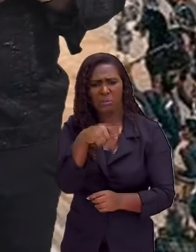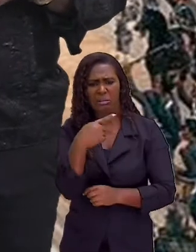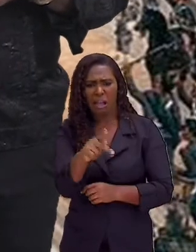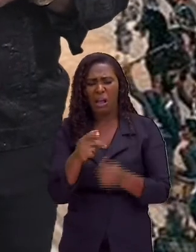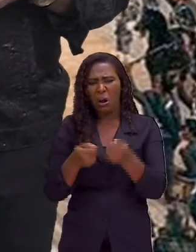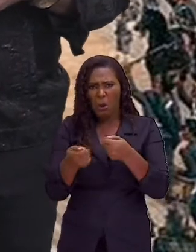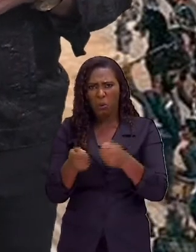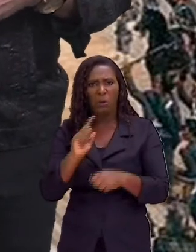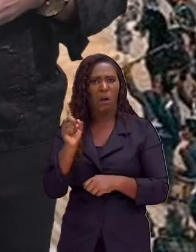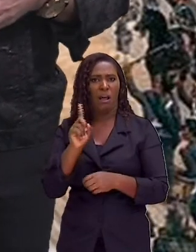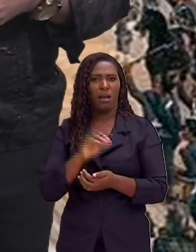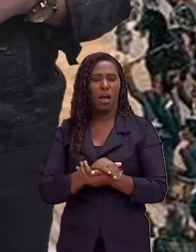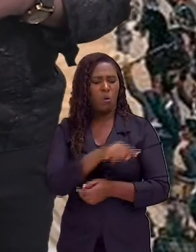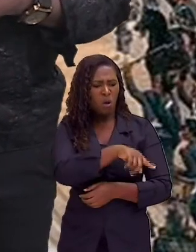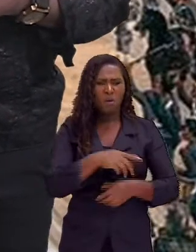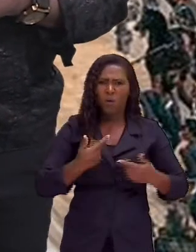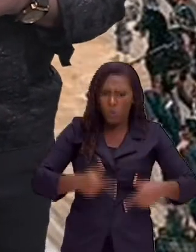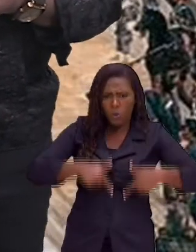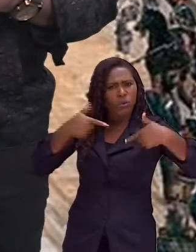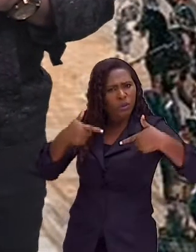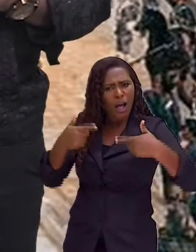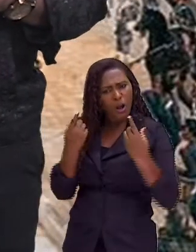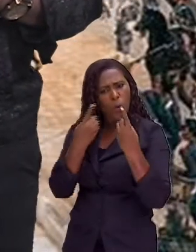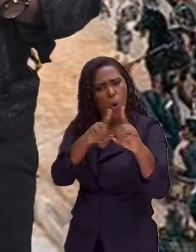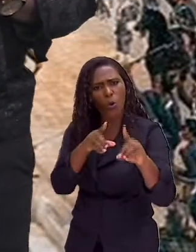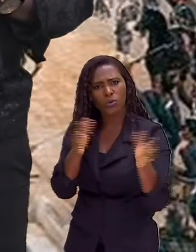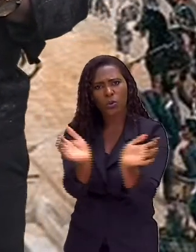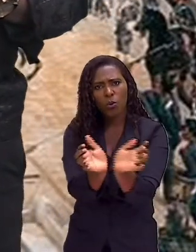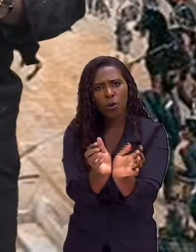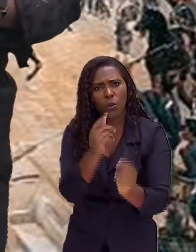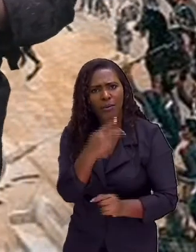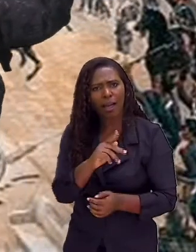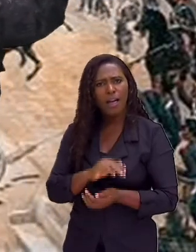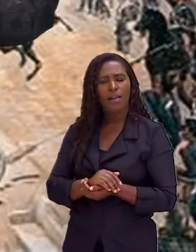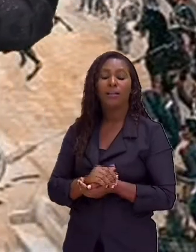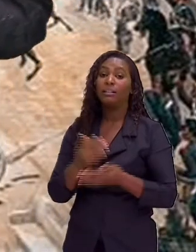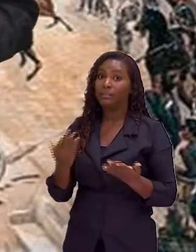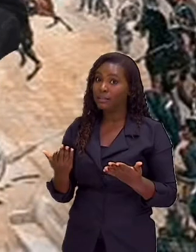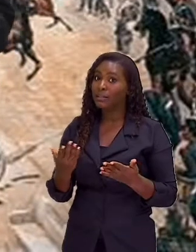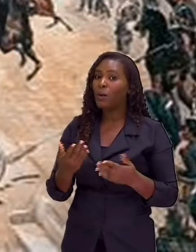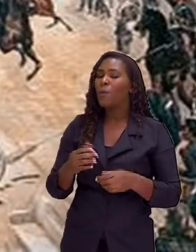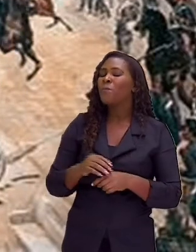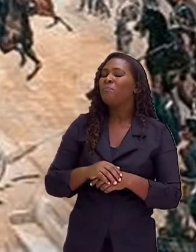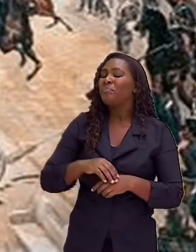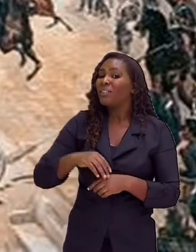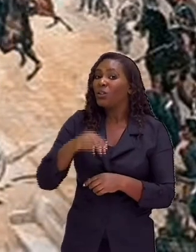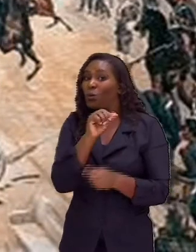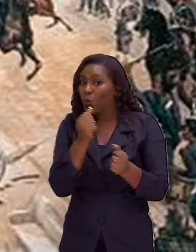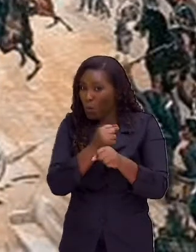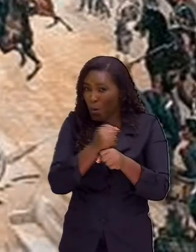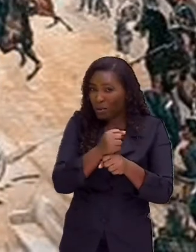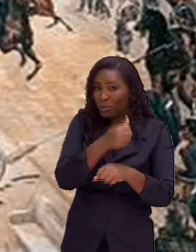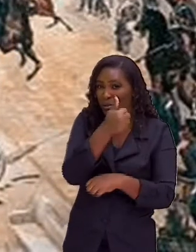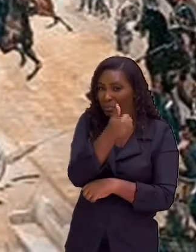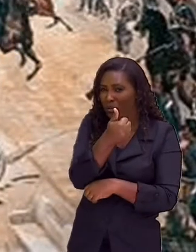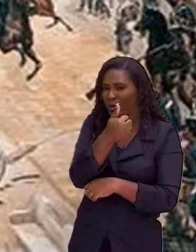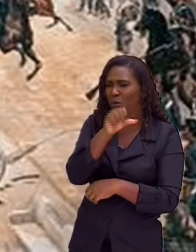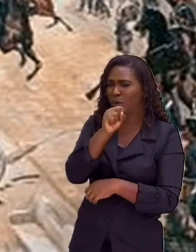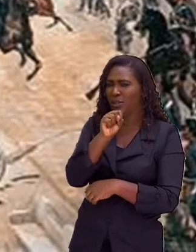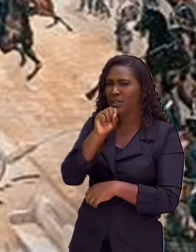resolveram agir. Em setembro de 1808, o vice-rei foi preso juntamente com grande parte